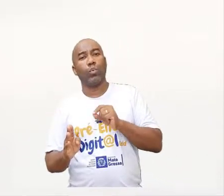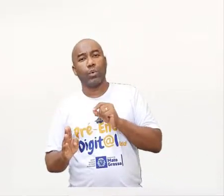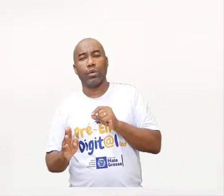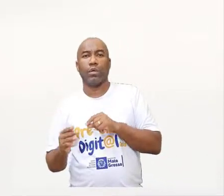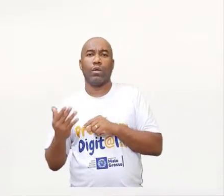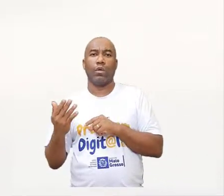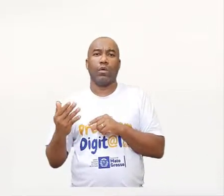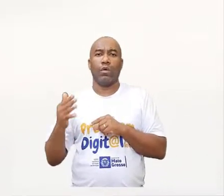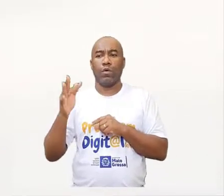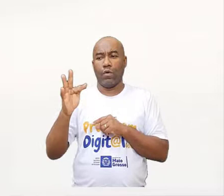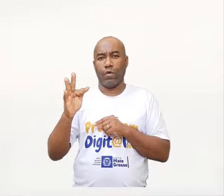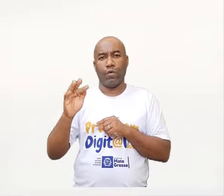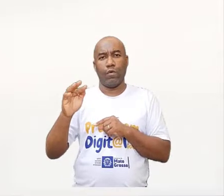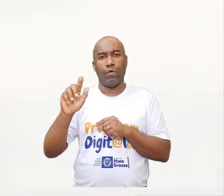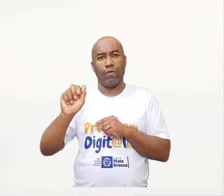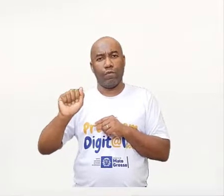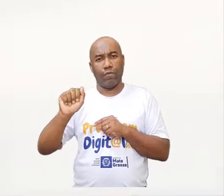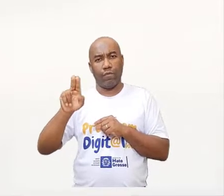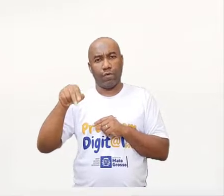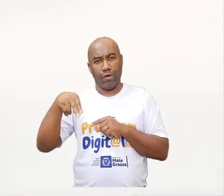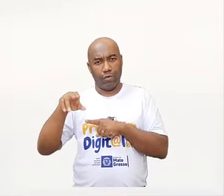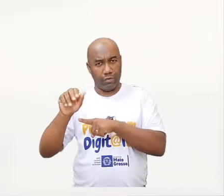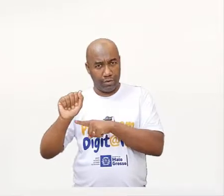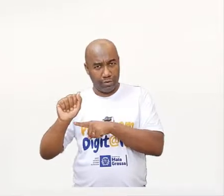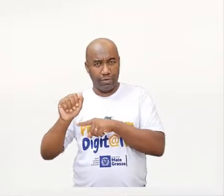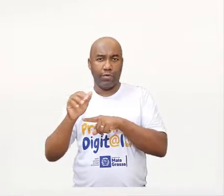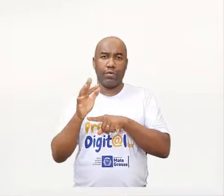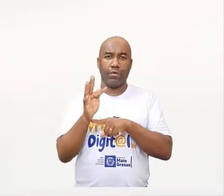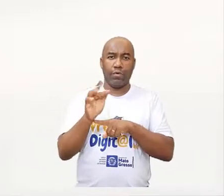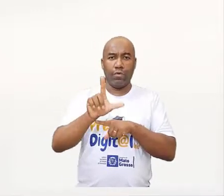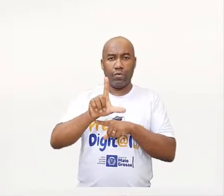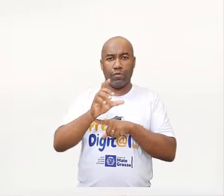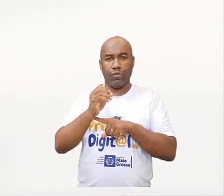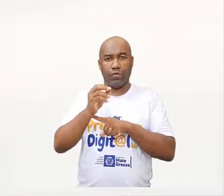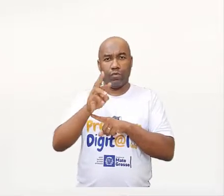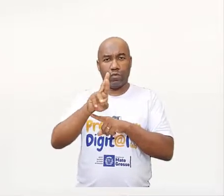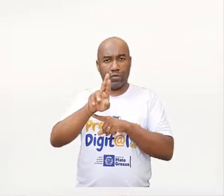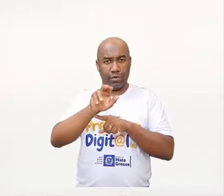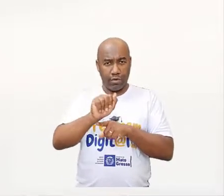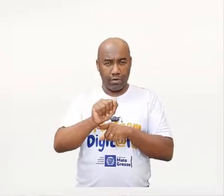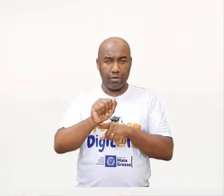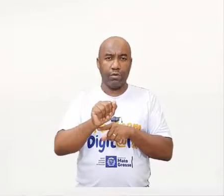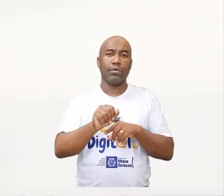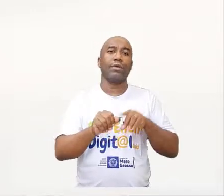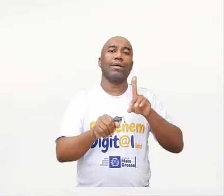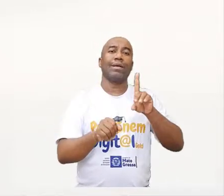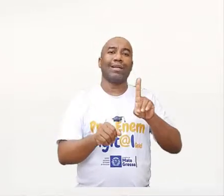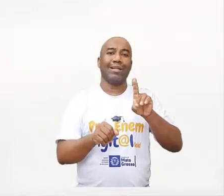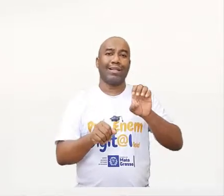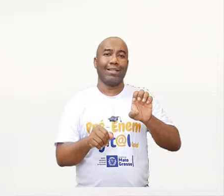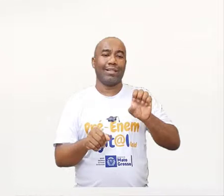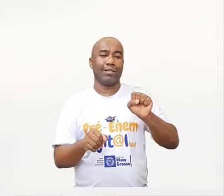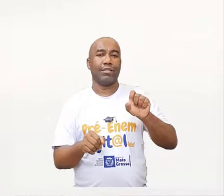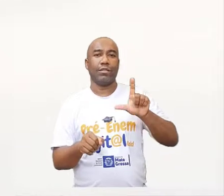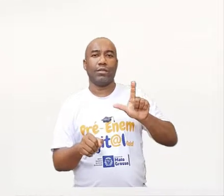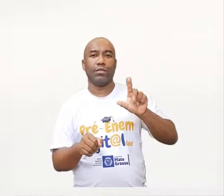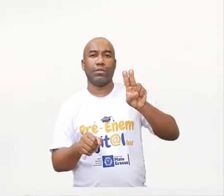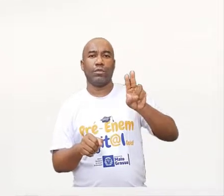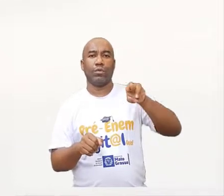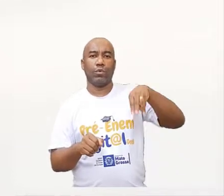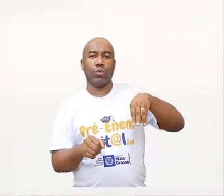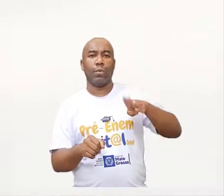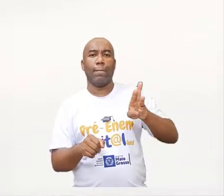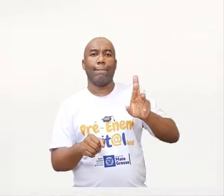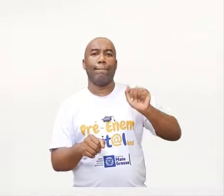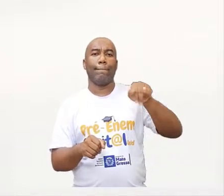Eu posso sempre usar essa concordância, que é uma fórmula que não será errada. Ninguém erra quando eu